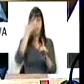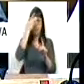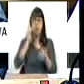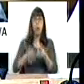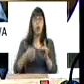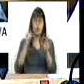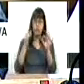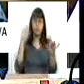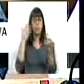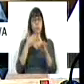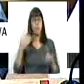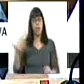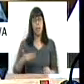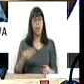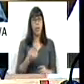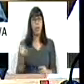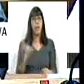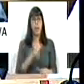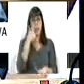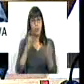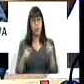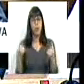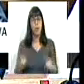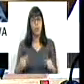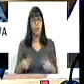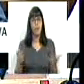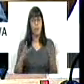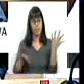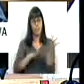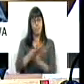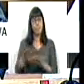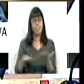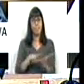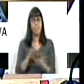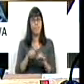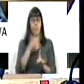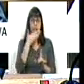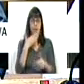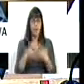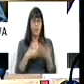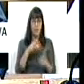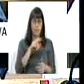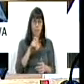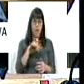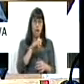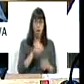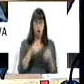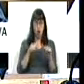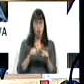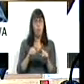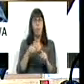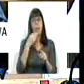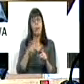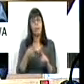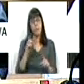juízo concreto dos direitos que as pessoas têm, e confundindo a eficiência macro, não é, com